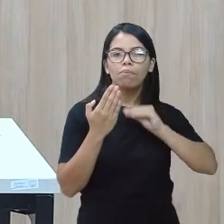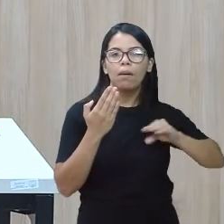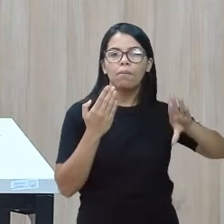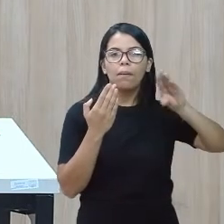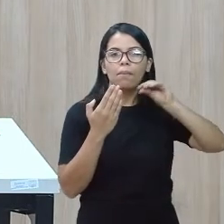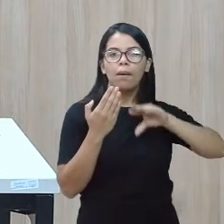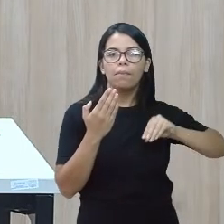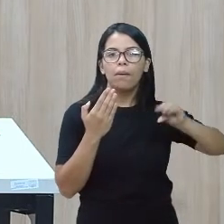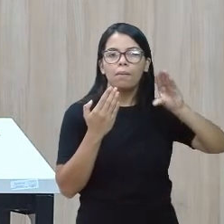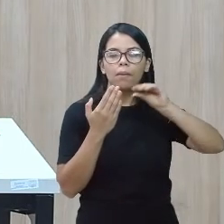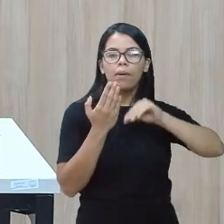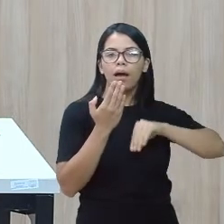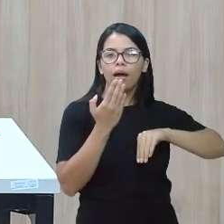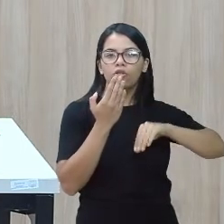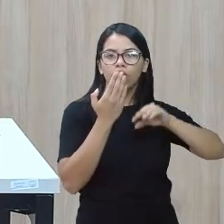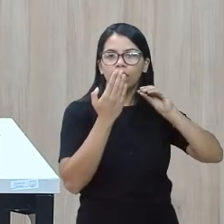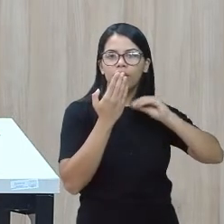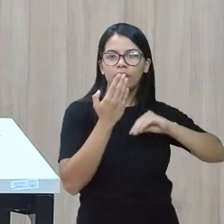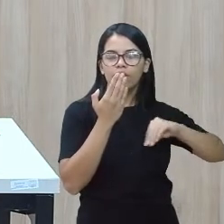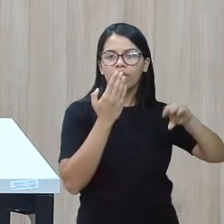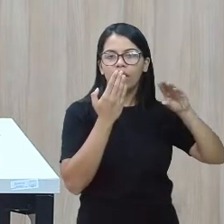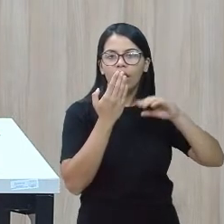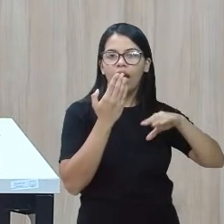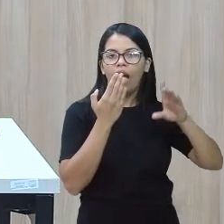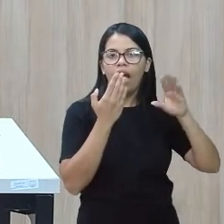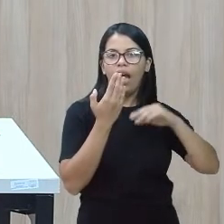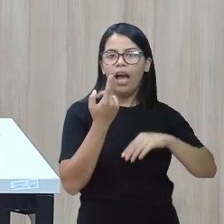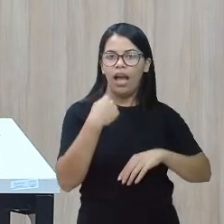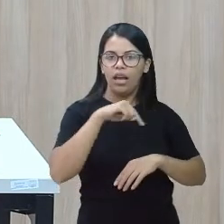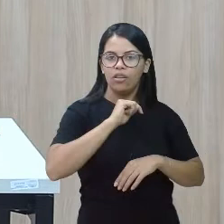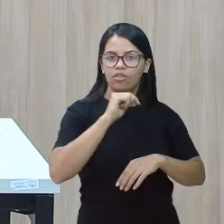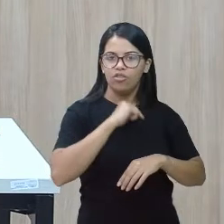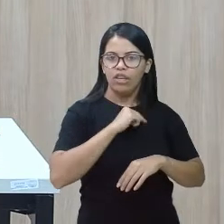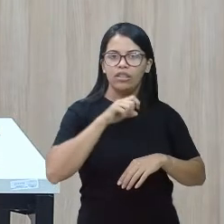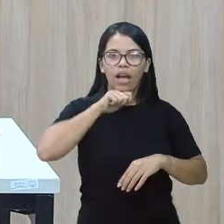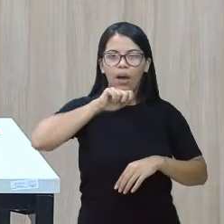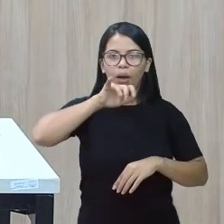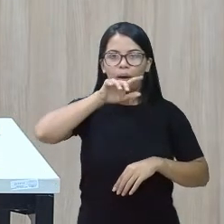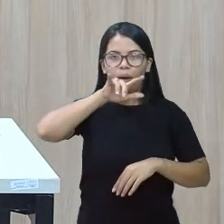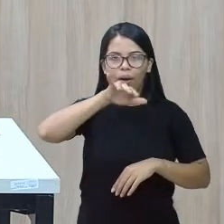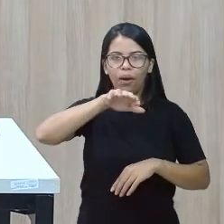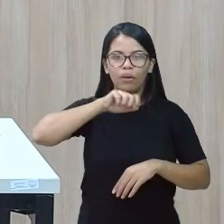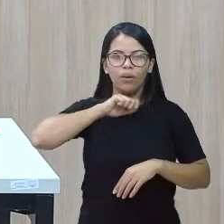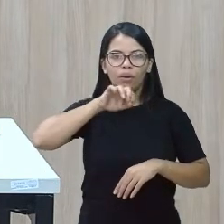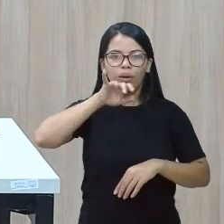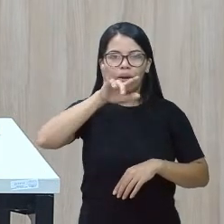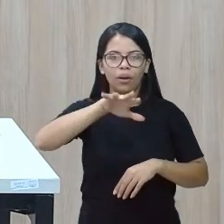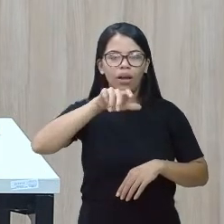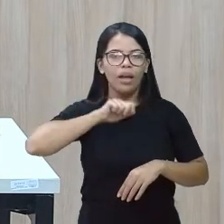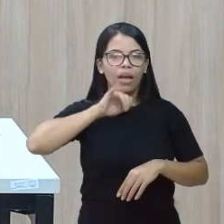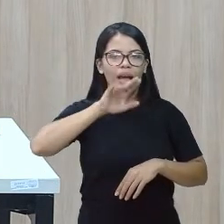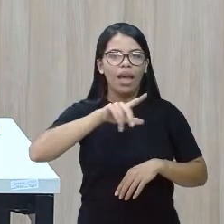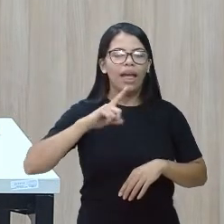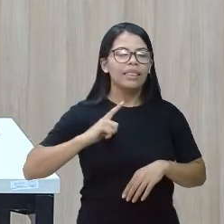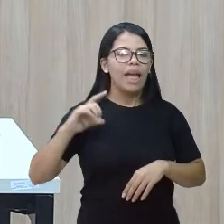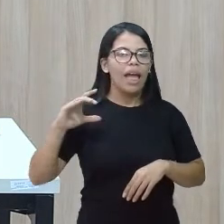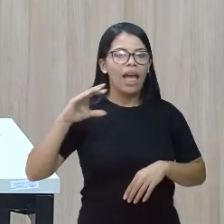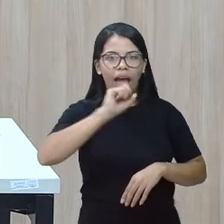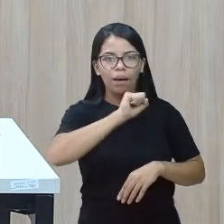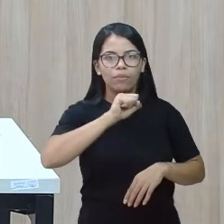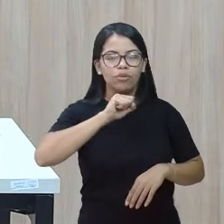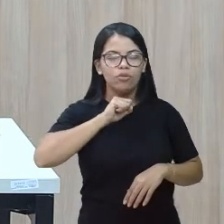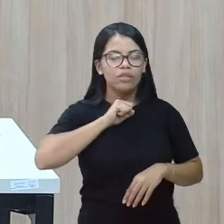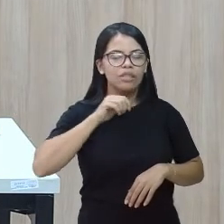uma sílaba, nós estamos aí eliminando o ar. E esse ar vai numa velocidade e sai